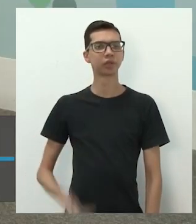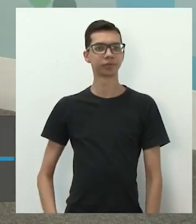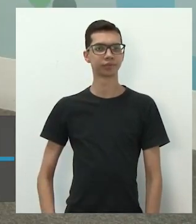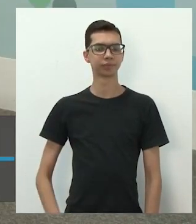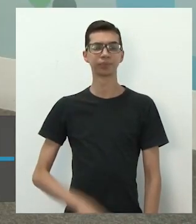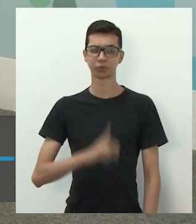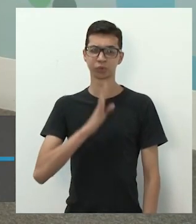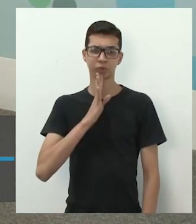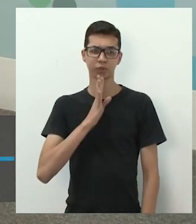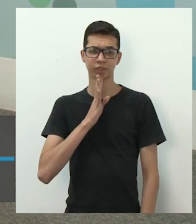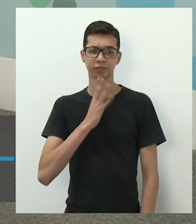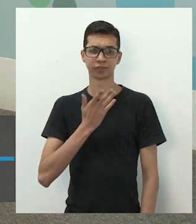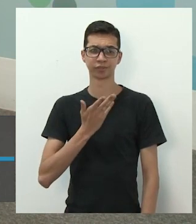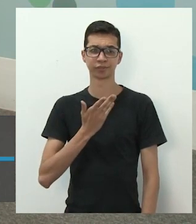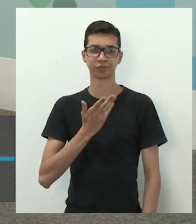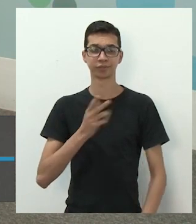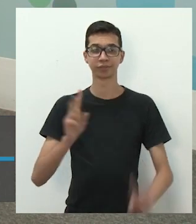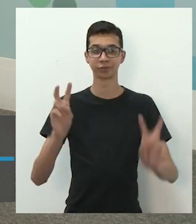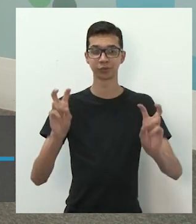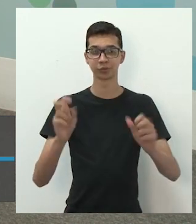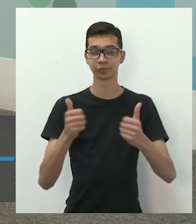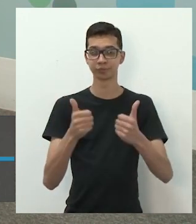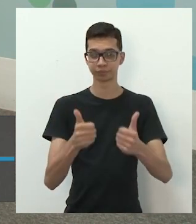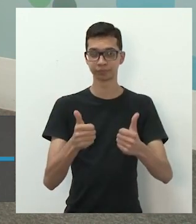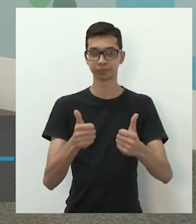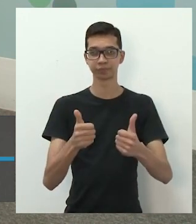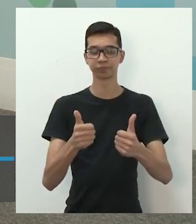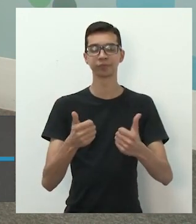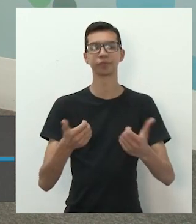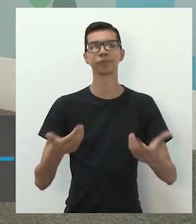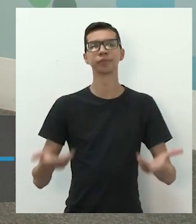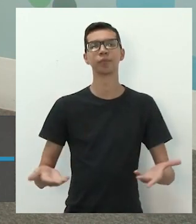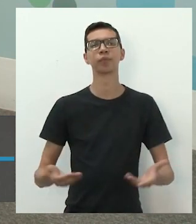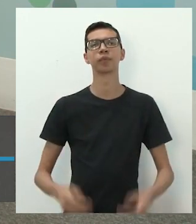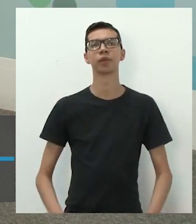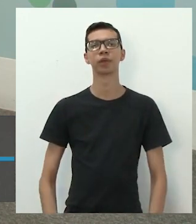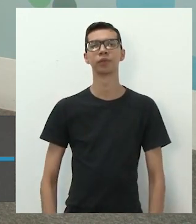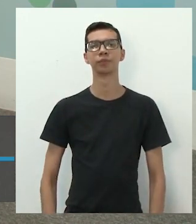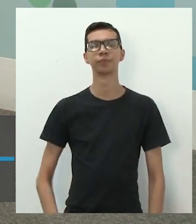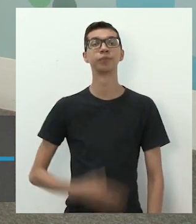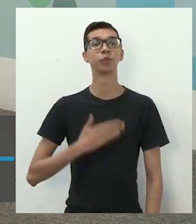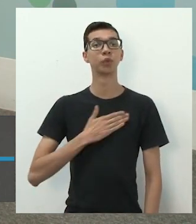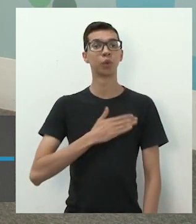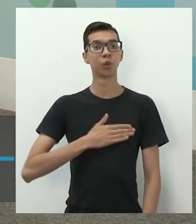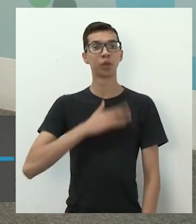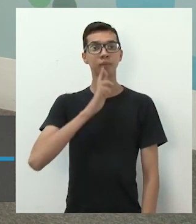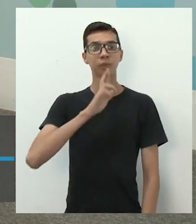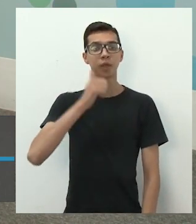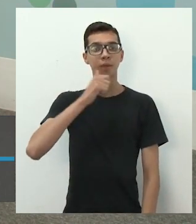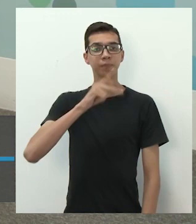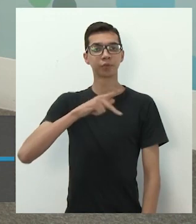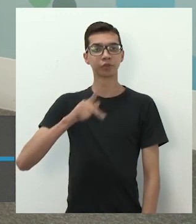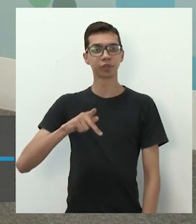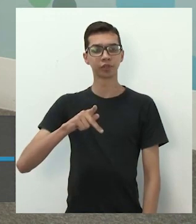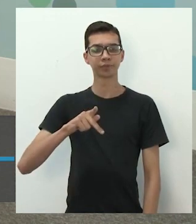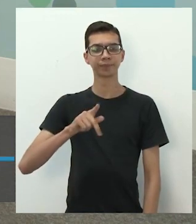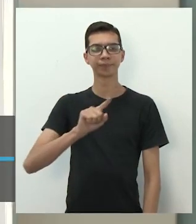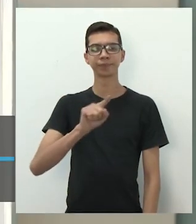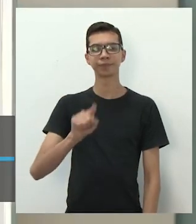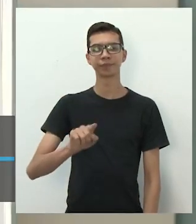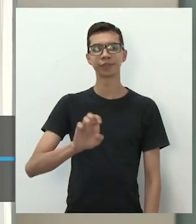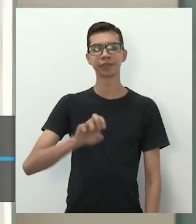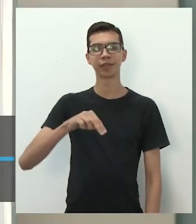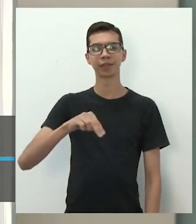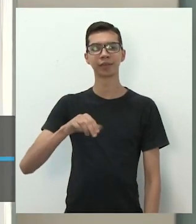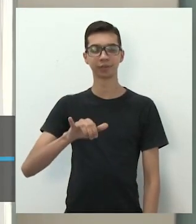de assunto, né? Olha só. Eu gostei muito da resposta da professora Zeni, a animação de desenhos. Realmente, né? Todos os